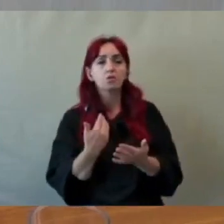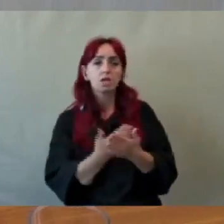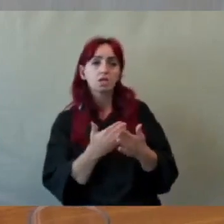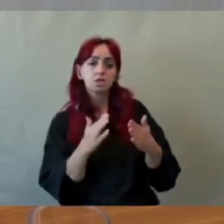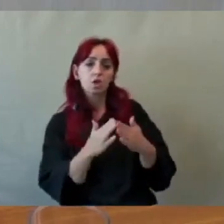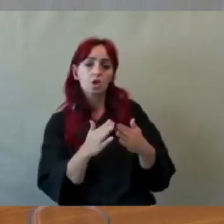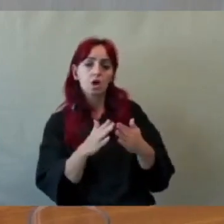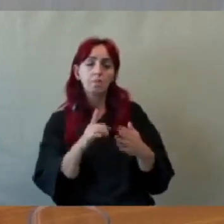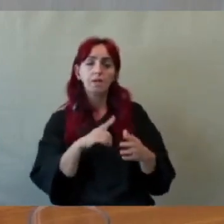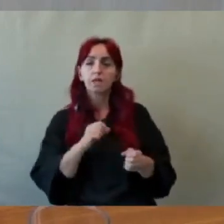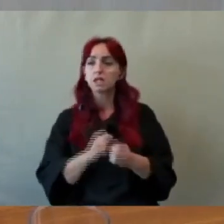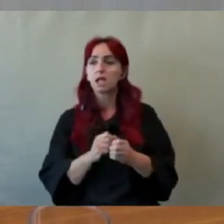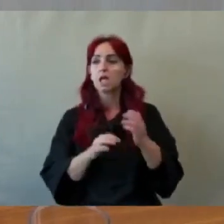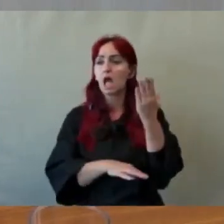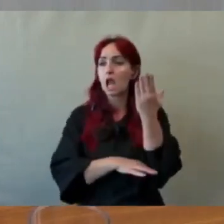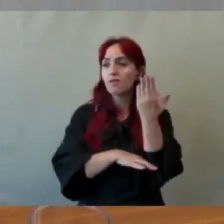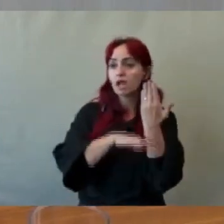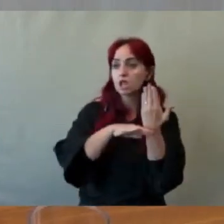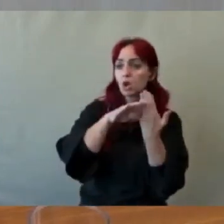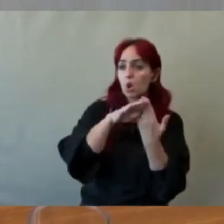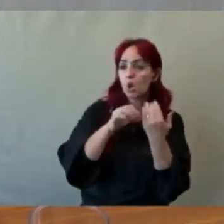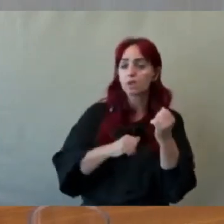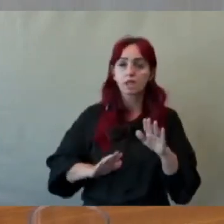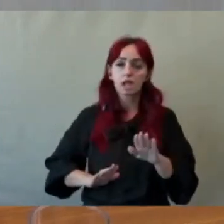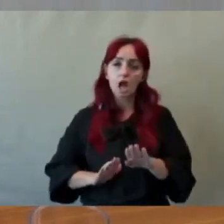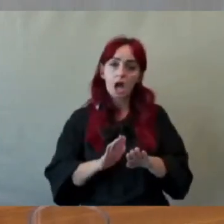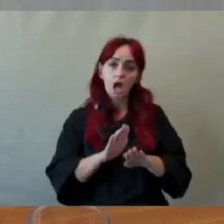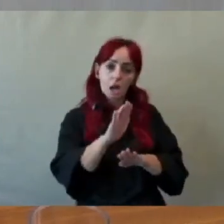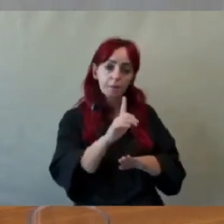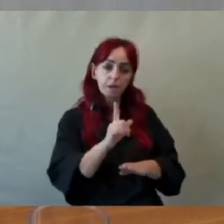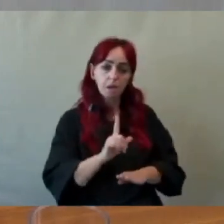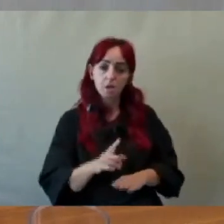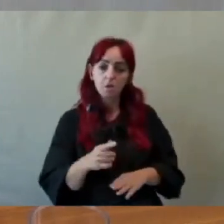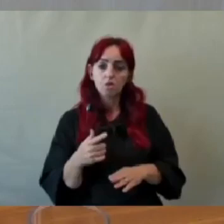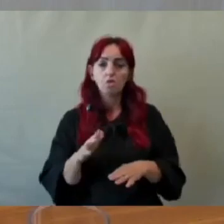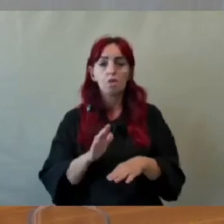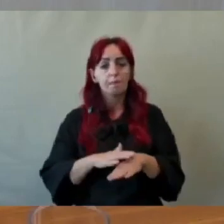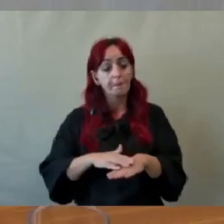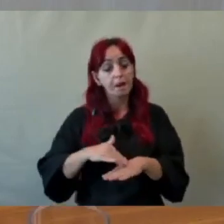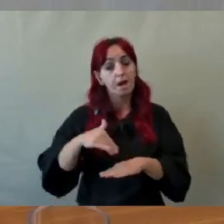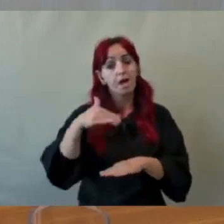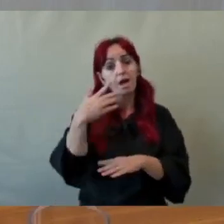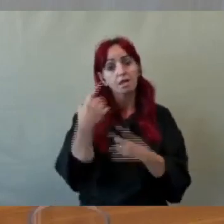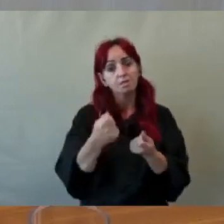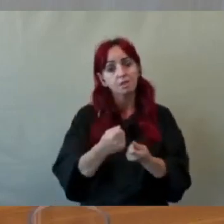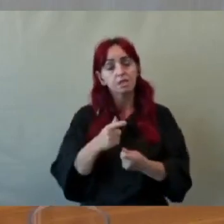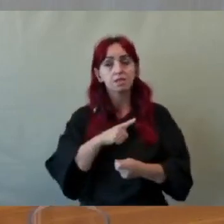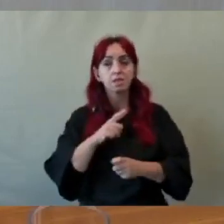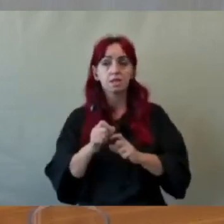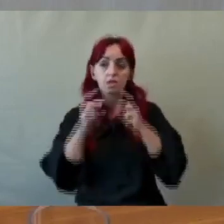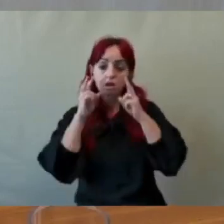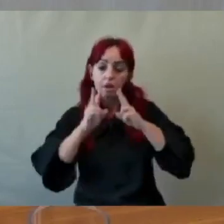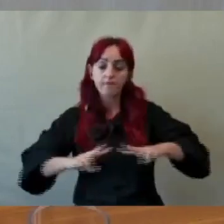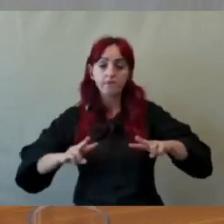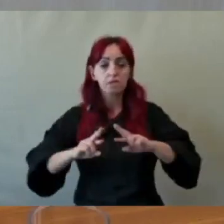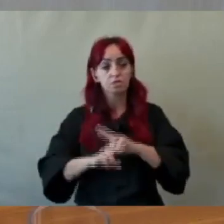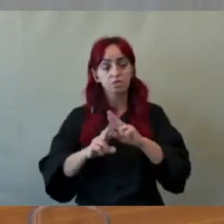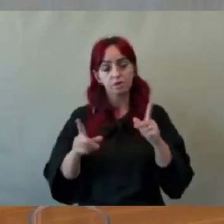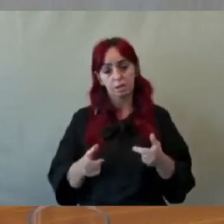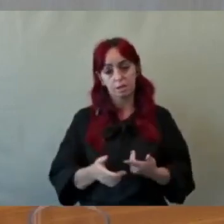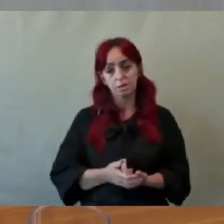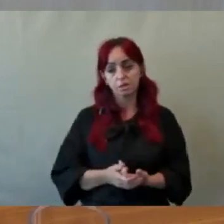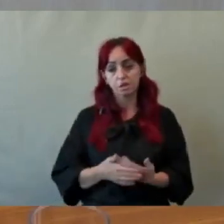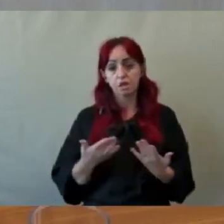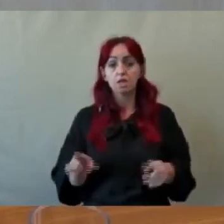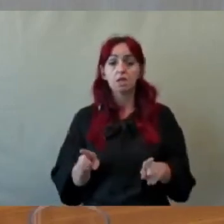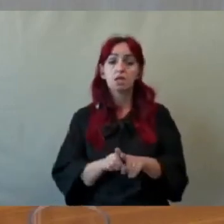tenha elevador, para que tenha rampa. A gente precisa fazer muito além, a gente precisa ter uma materialidade diferente. E, ao mesmo